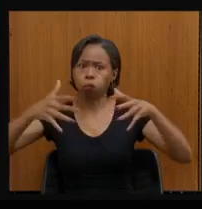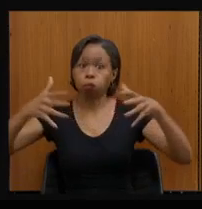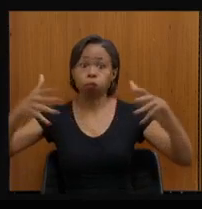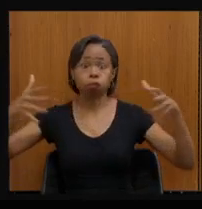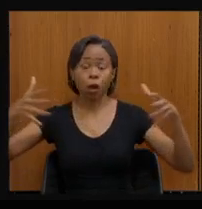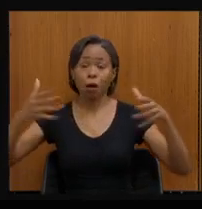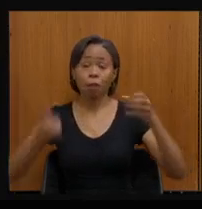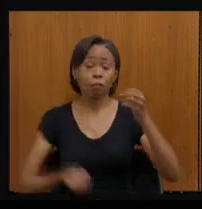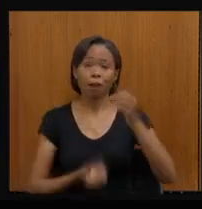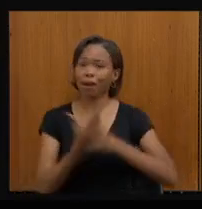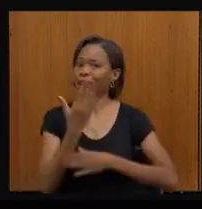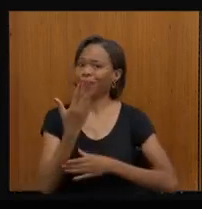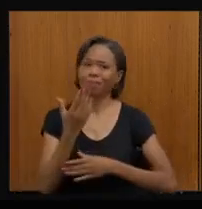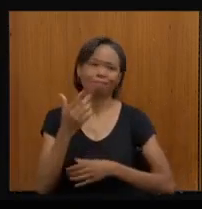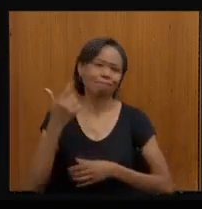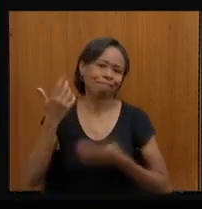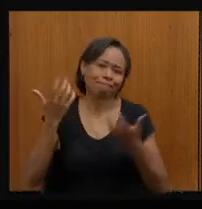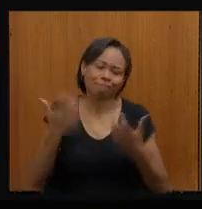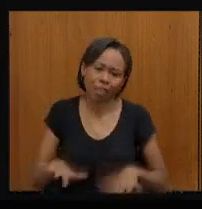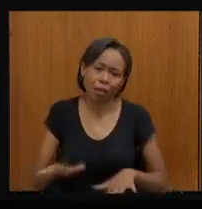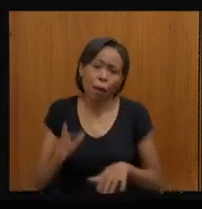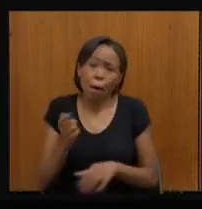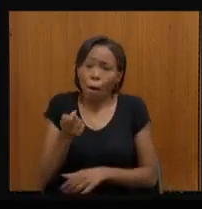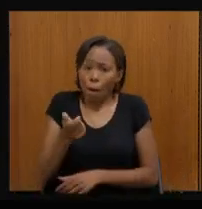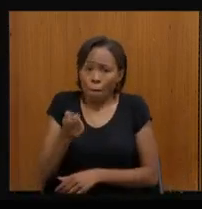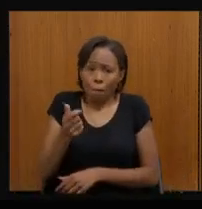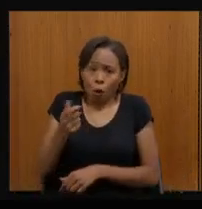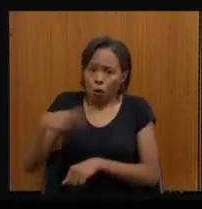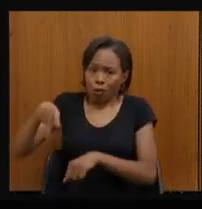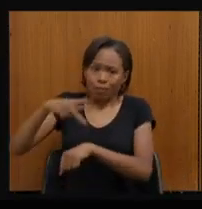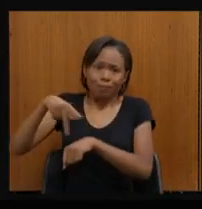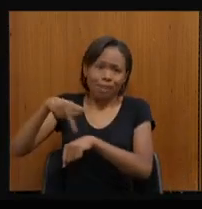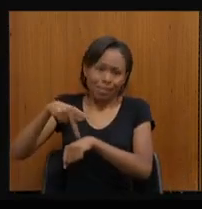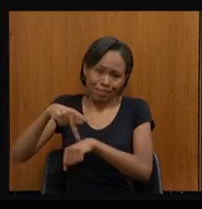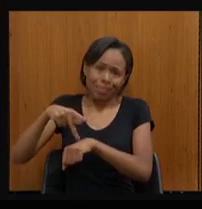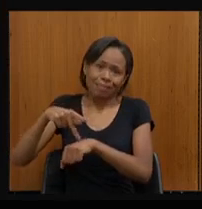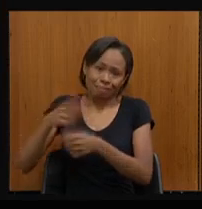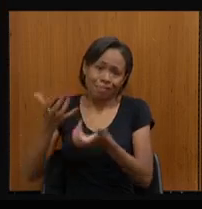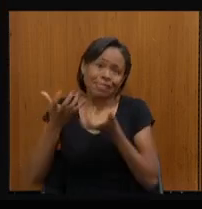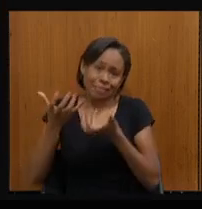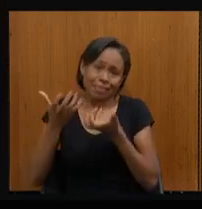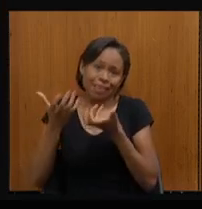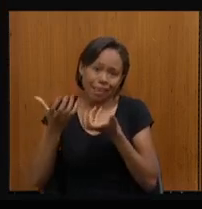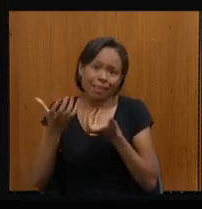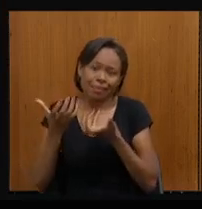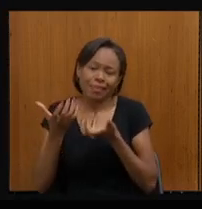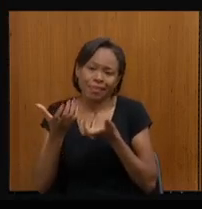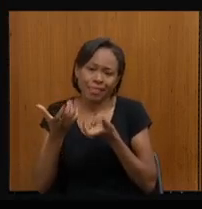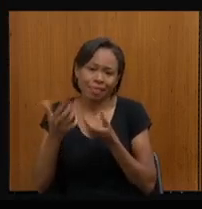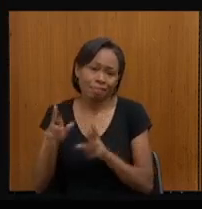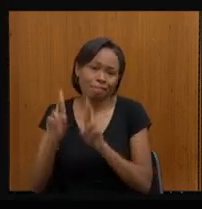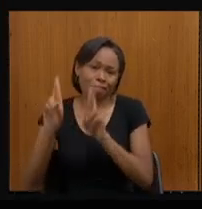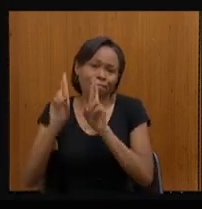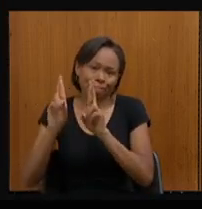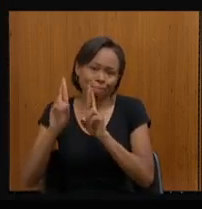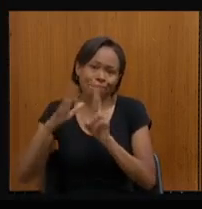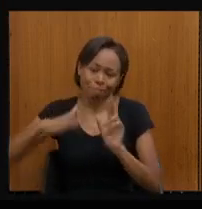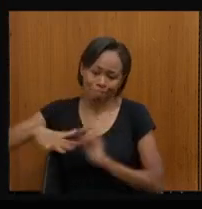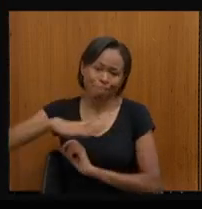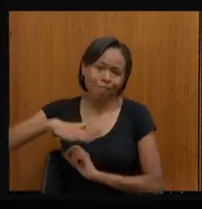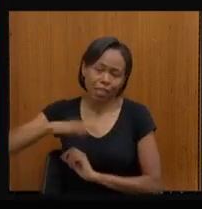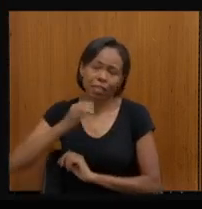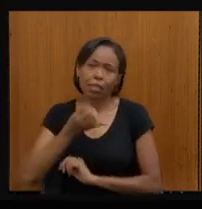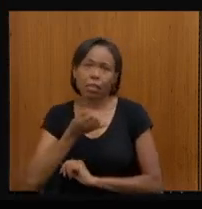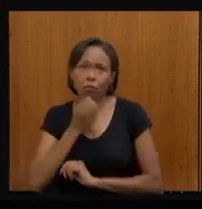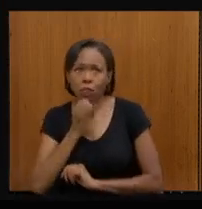acaba vendo tá aí outros países que vão se diferenciar e vão somar liderança né cara então sendo